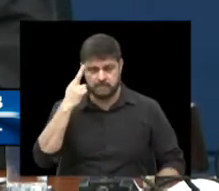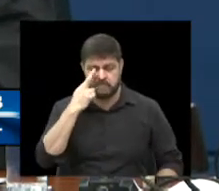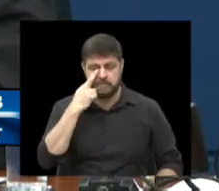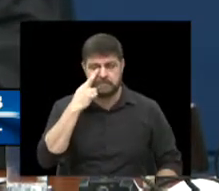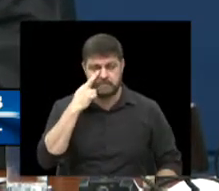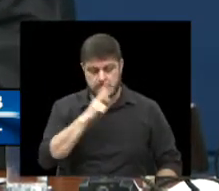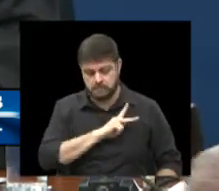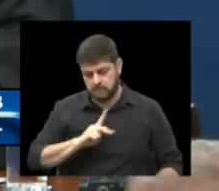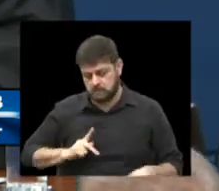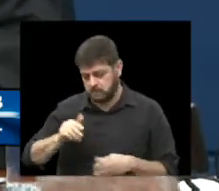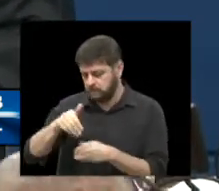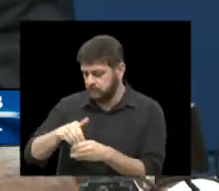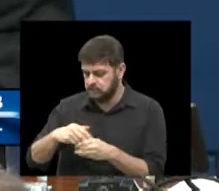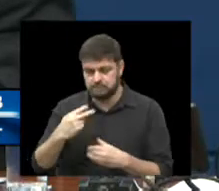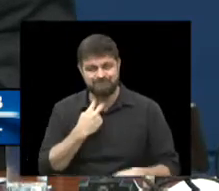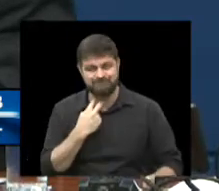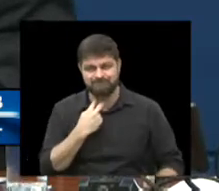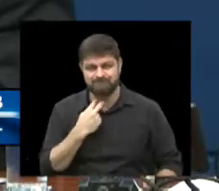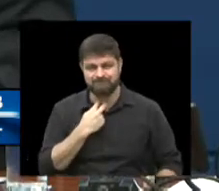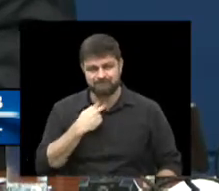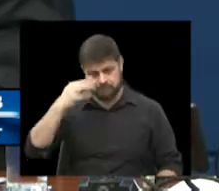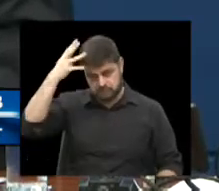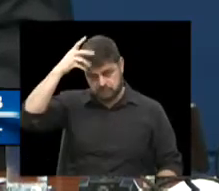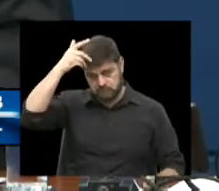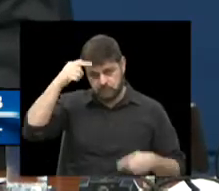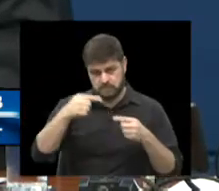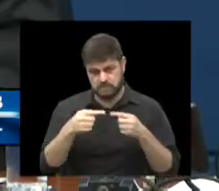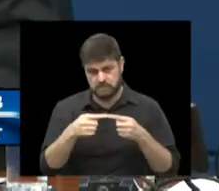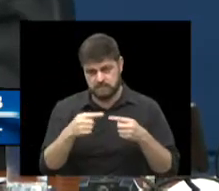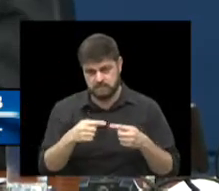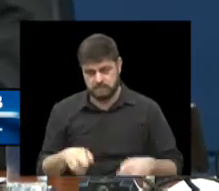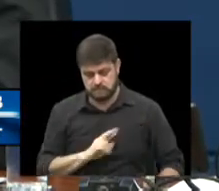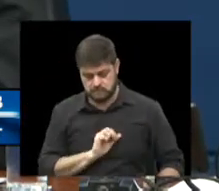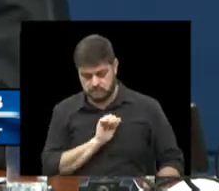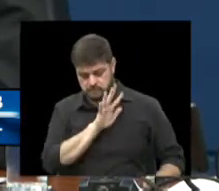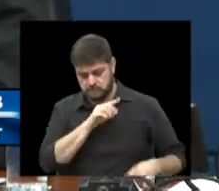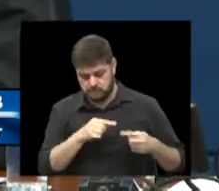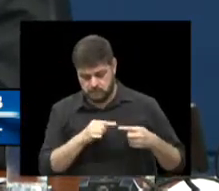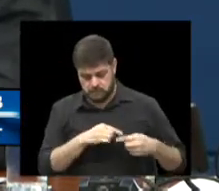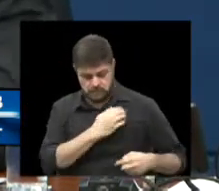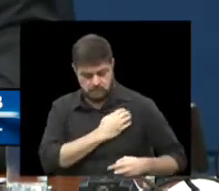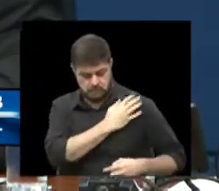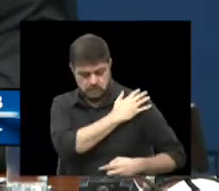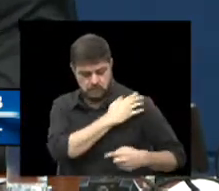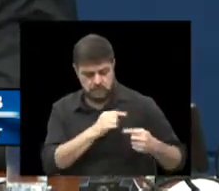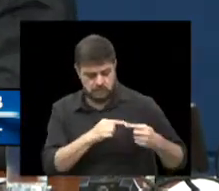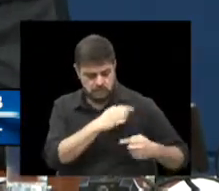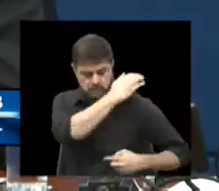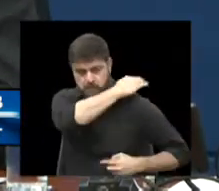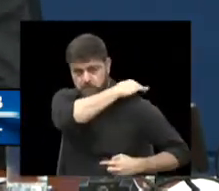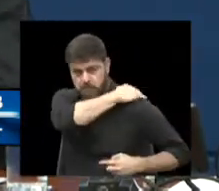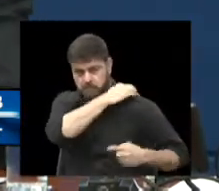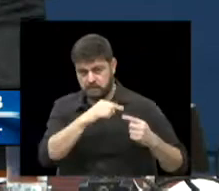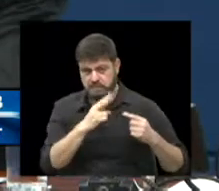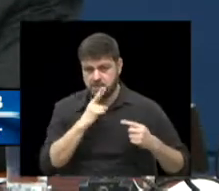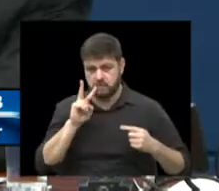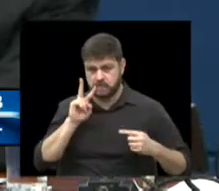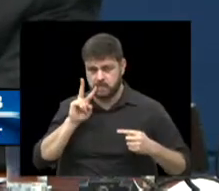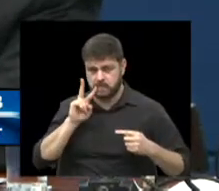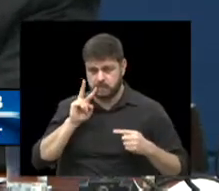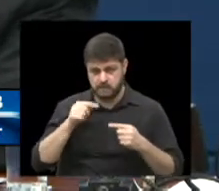Rafa Zimbaldi preside a sessão, não vota. Rodrigo da Farmadic, sim. Rubens Gás, sim. Tenente Santini, sim. Tico Costa, sim. Vinícius